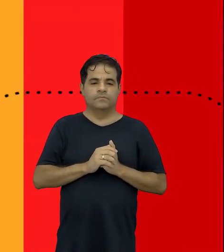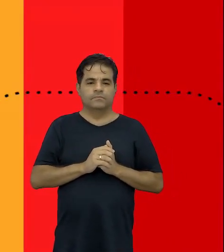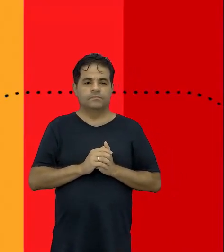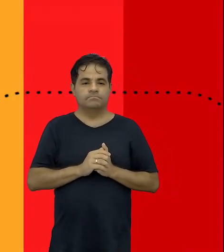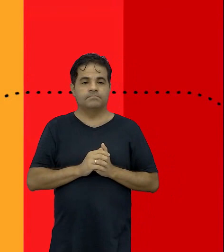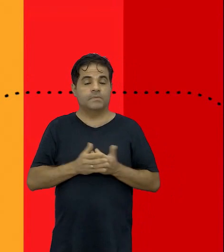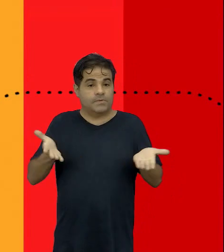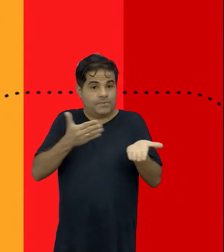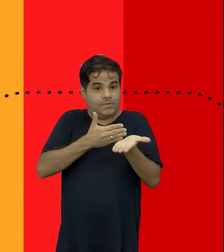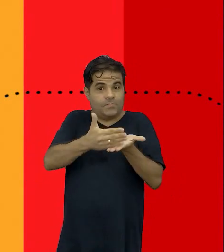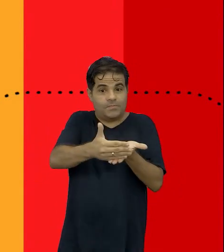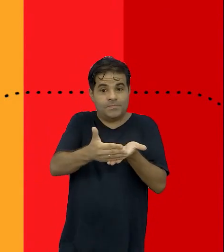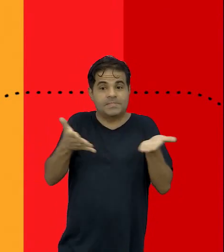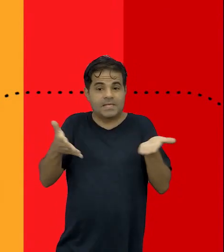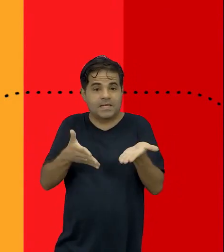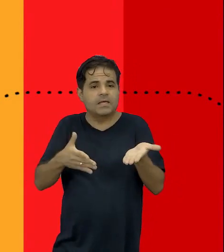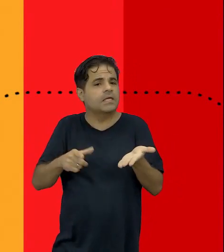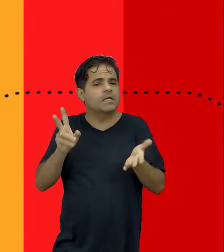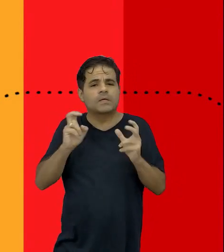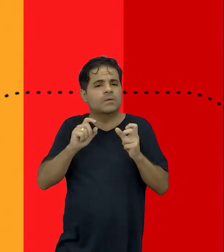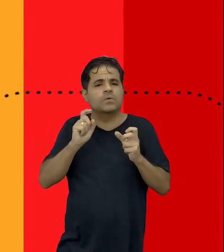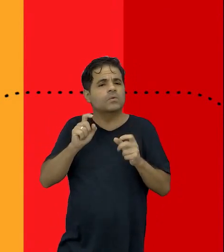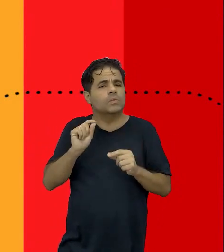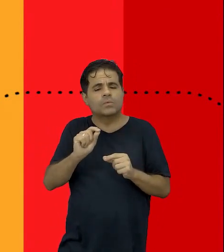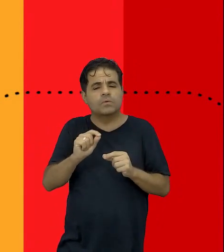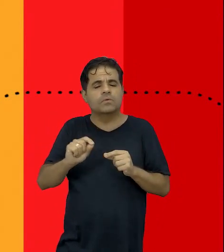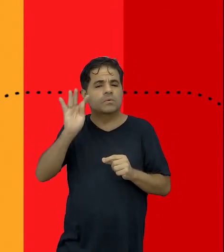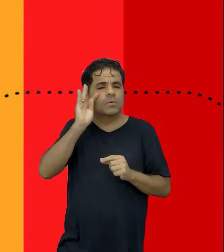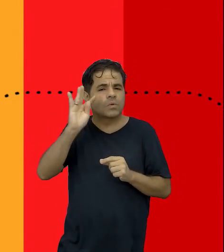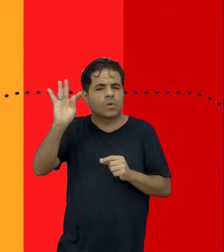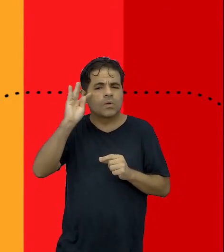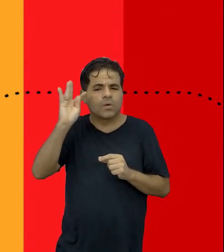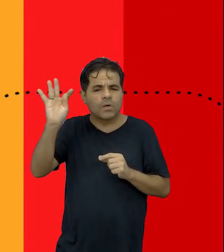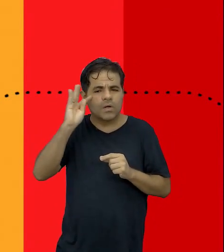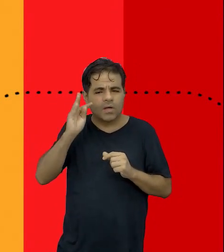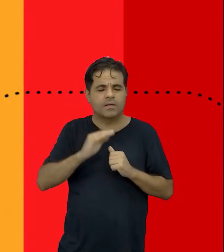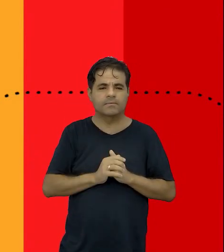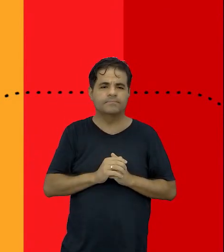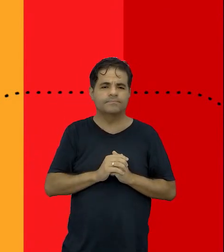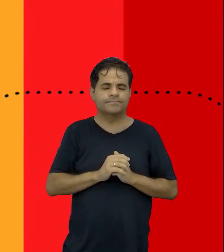Então, vamos iniciar aqui as concepções teóricas.